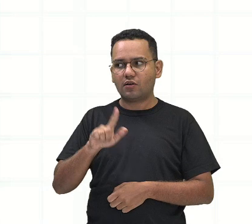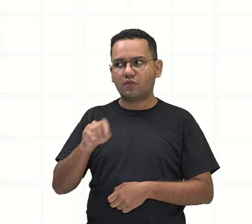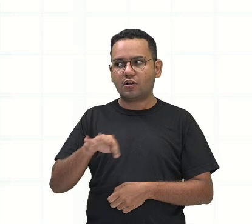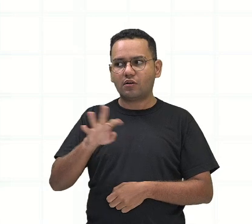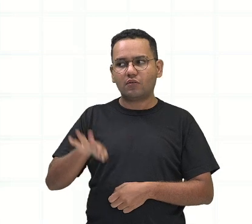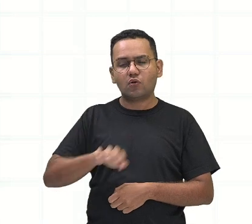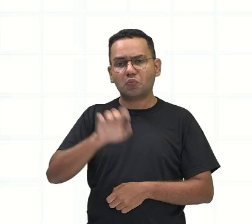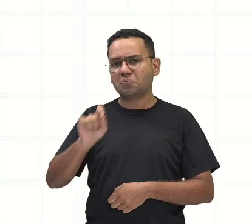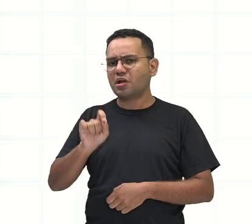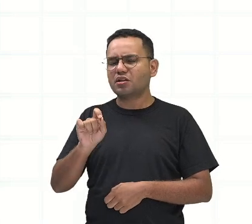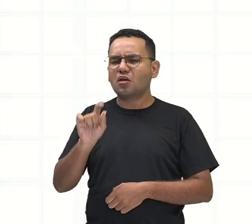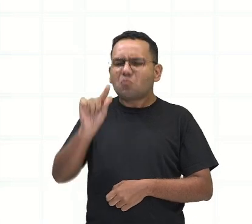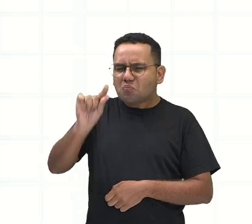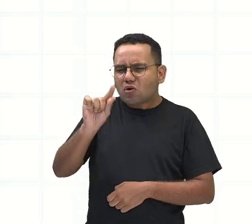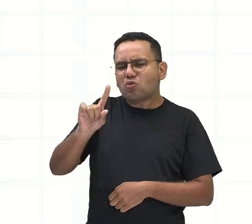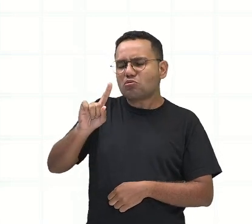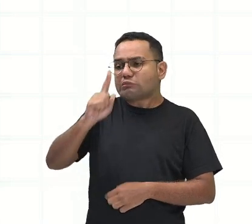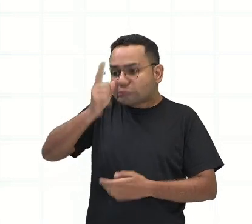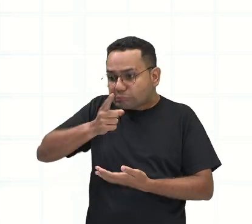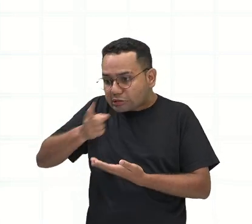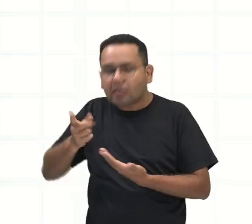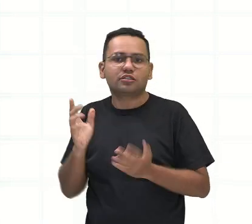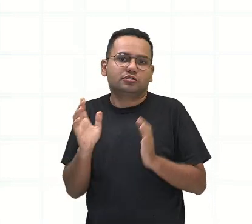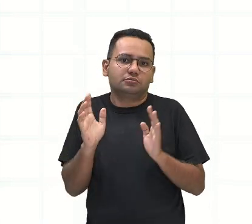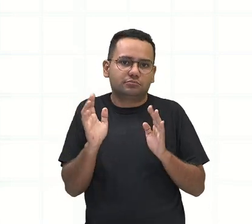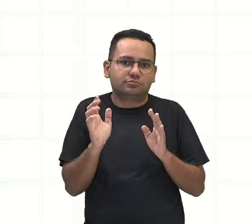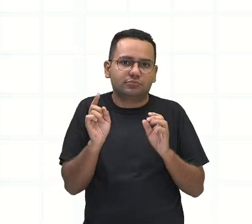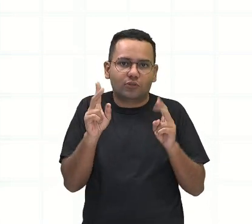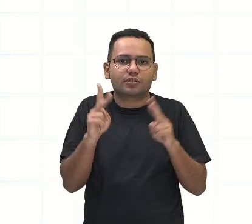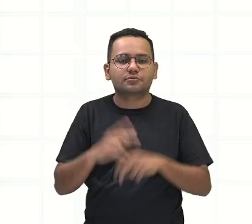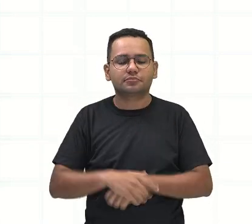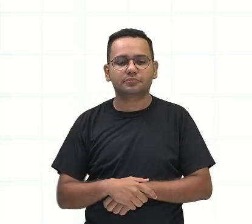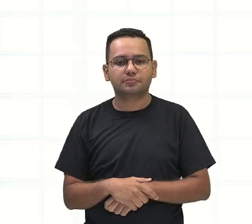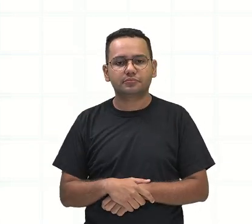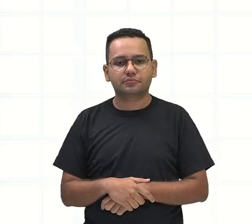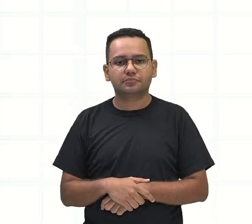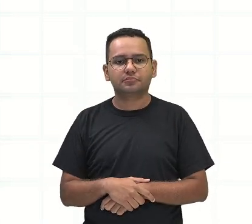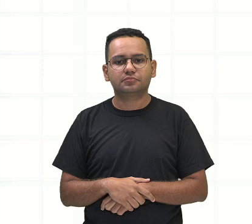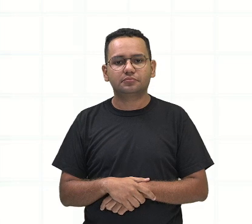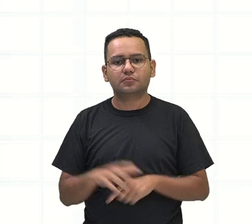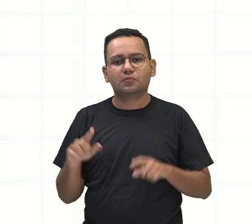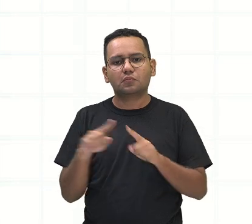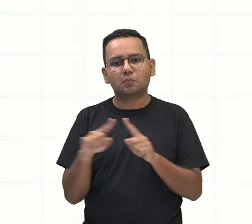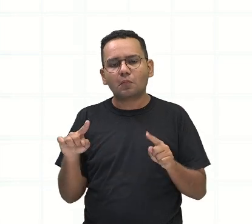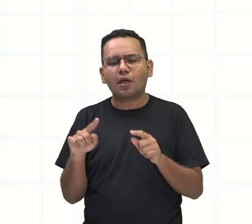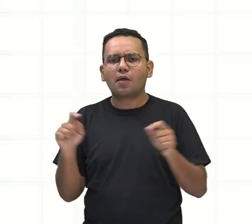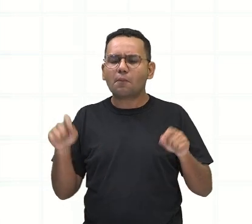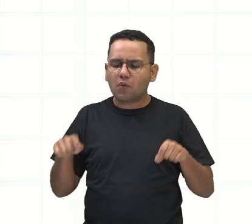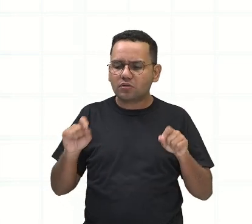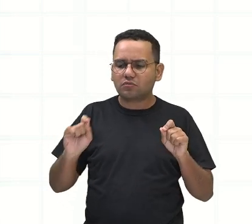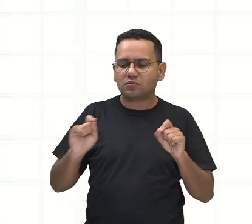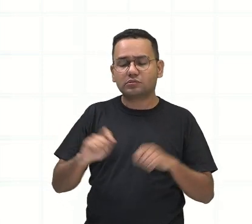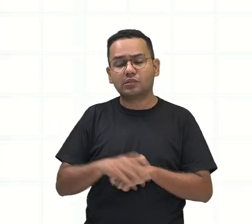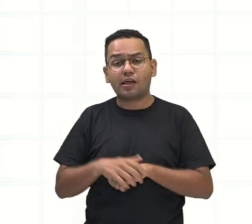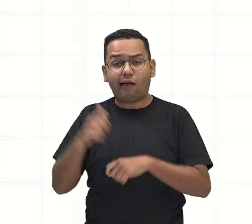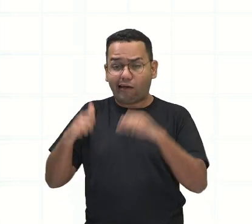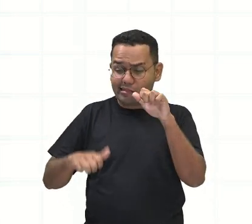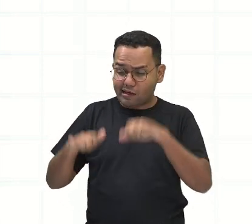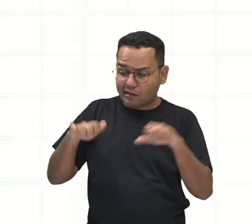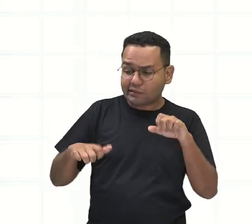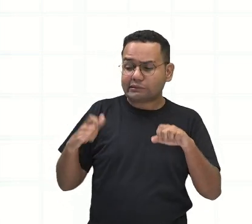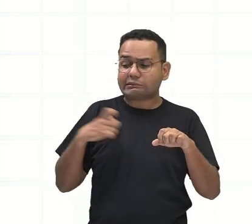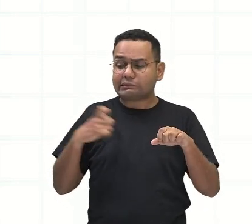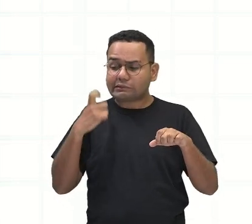um modo menos autoritário, e aí podendo receber, né, algumas contestações, porque não